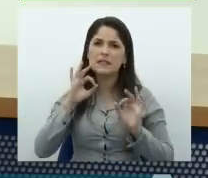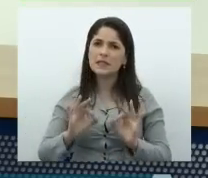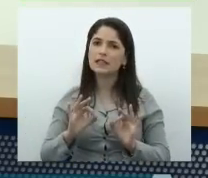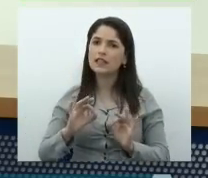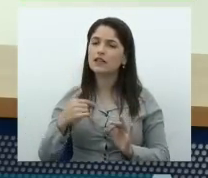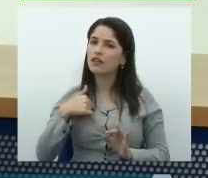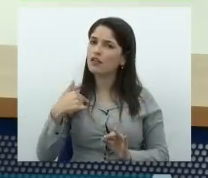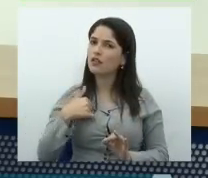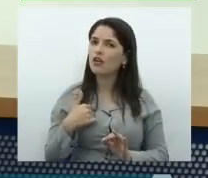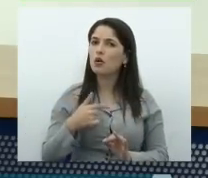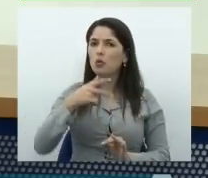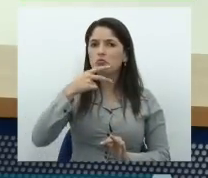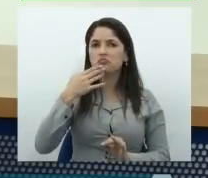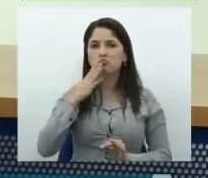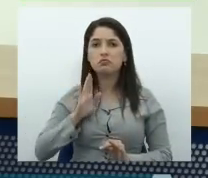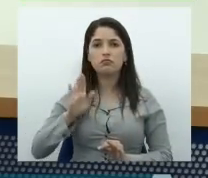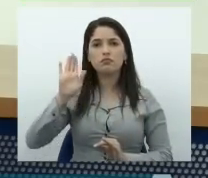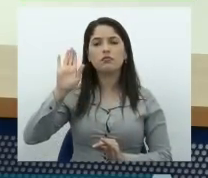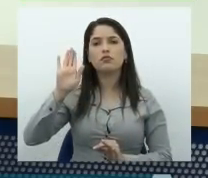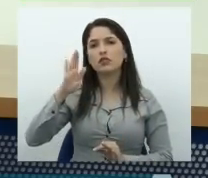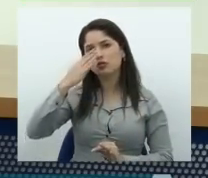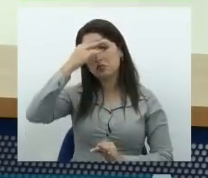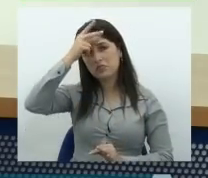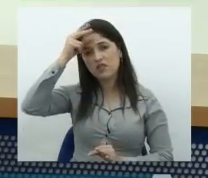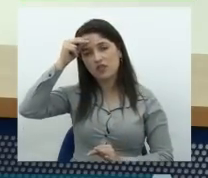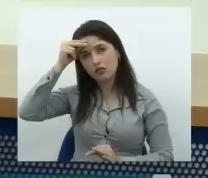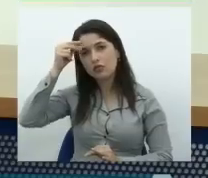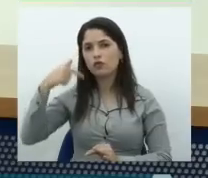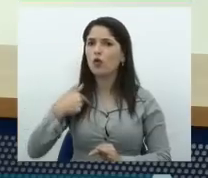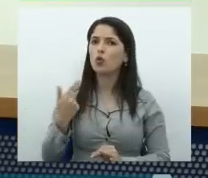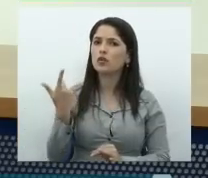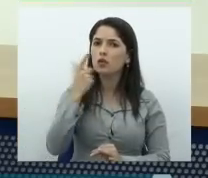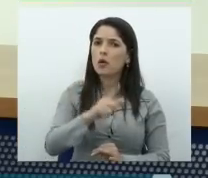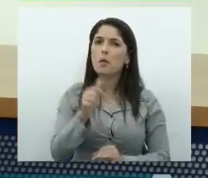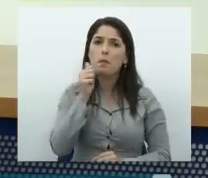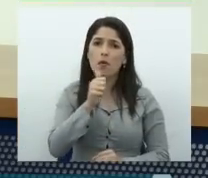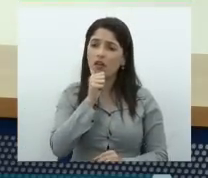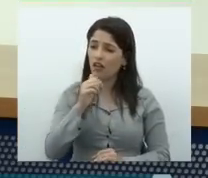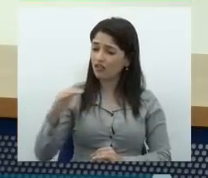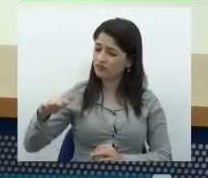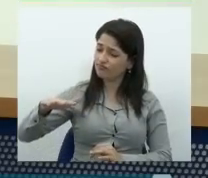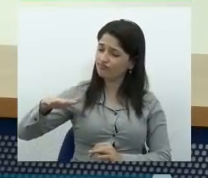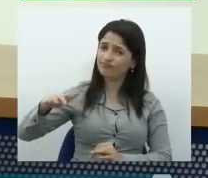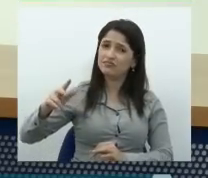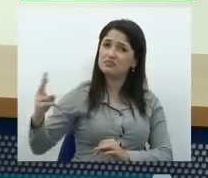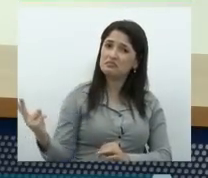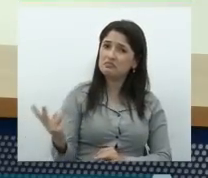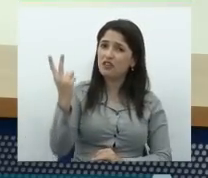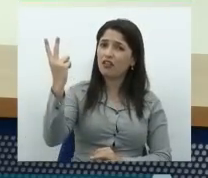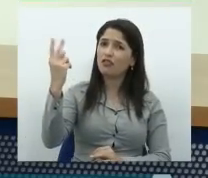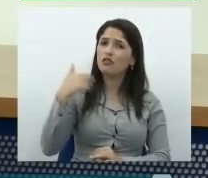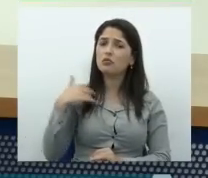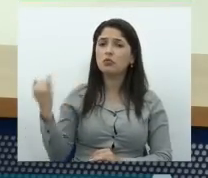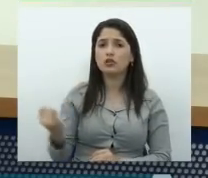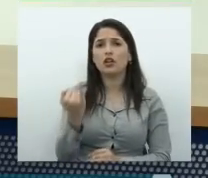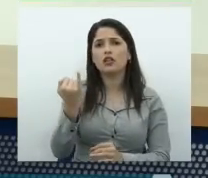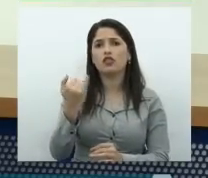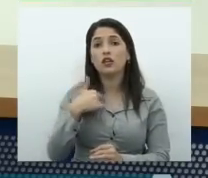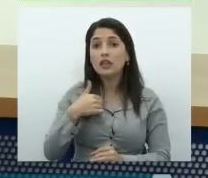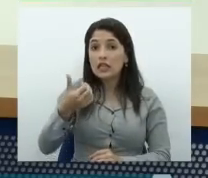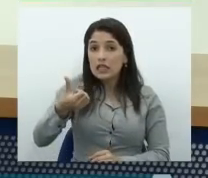governo, porque a mulher hoje, ela tem um papel muito grande. Ela representa, inclusive, 63% do